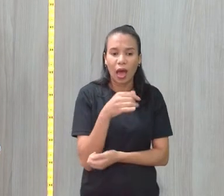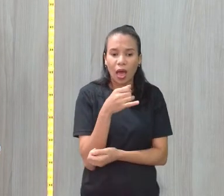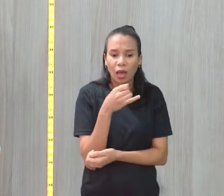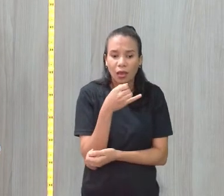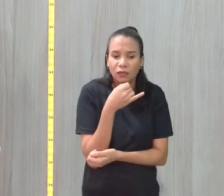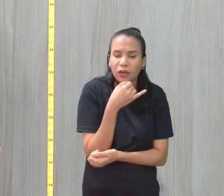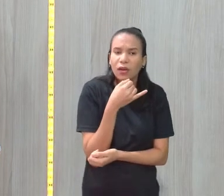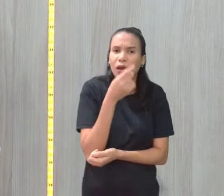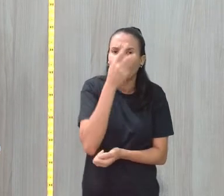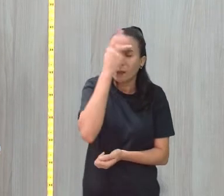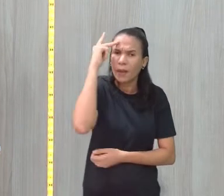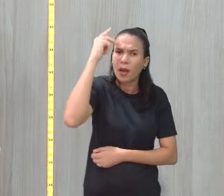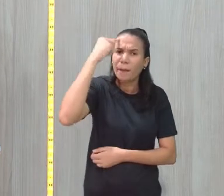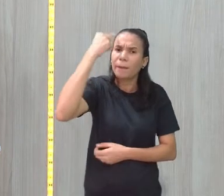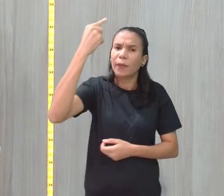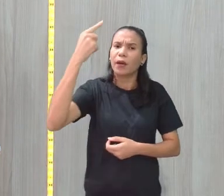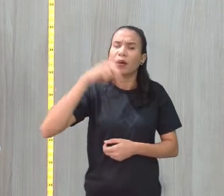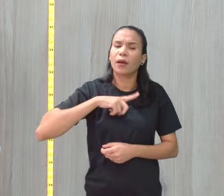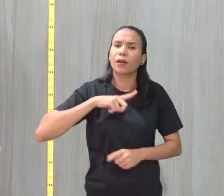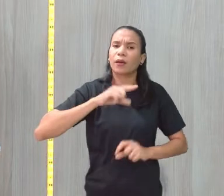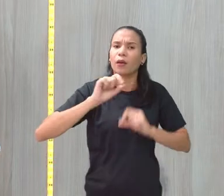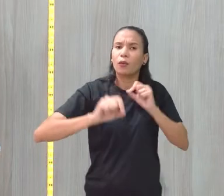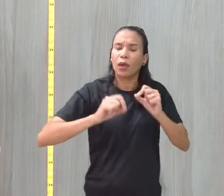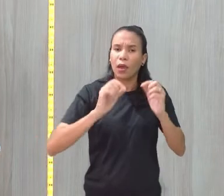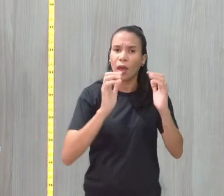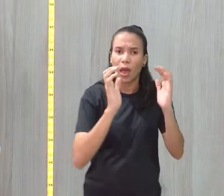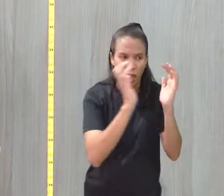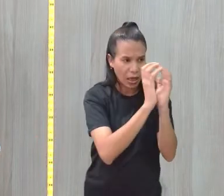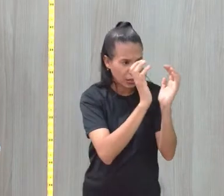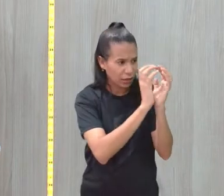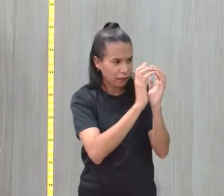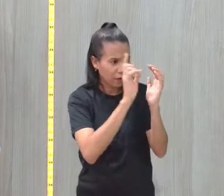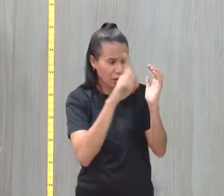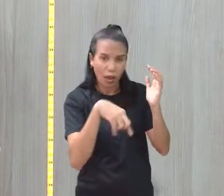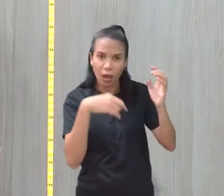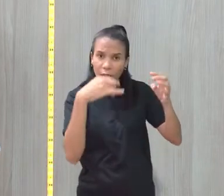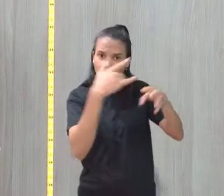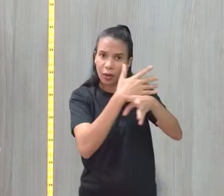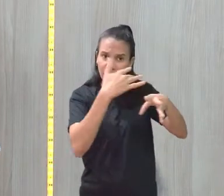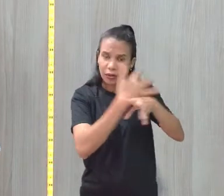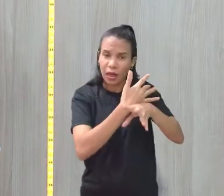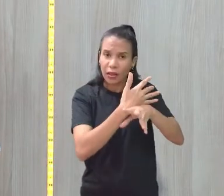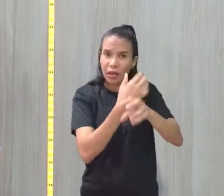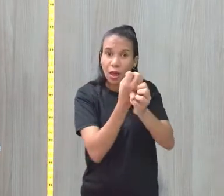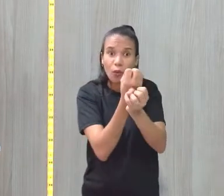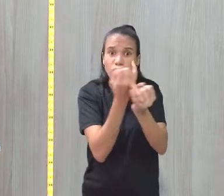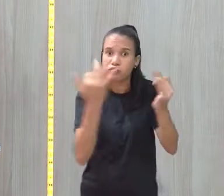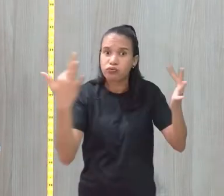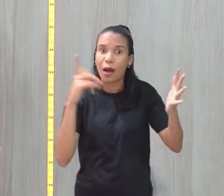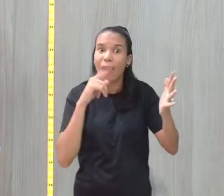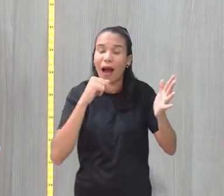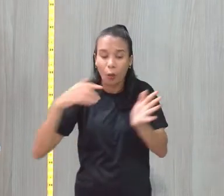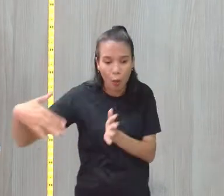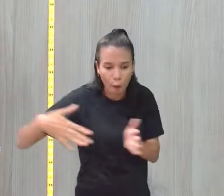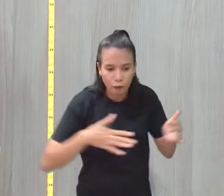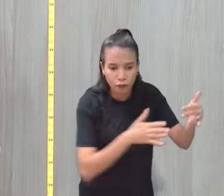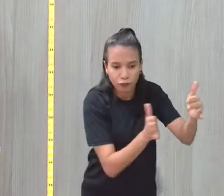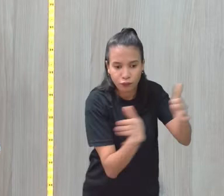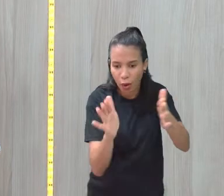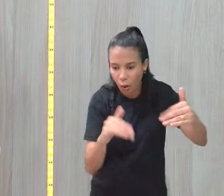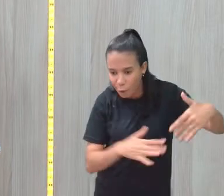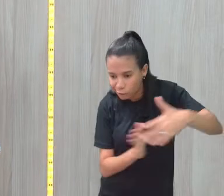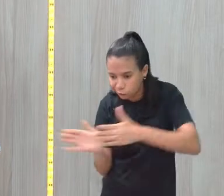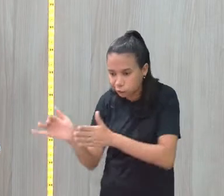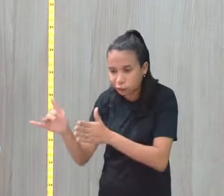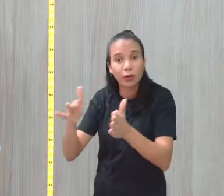você pensar que a gente tem... Recife é uma cidade que tem vários canais que cortam a cidade, né? Esses